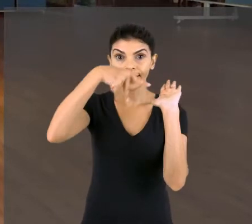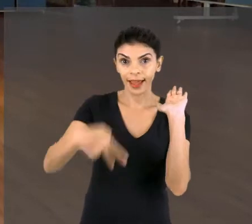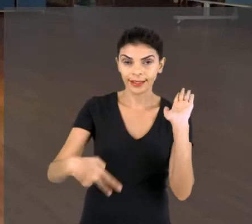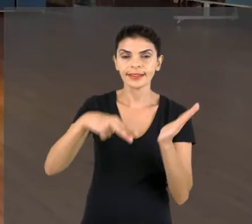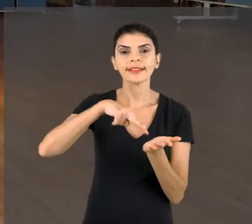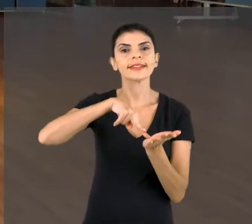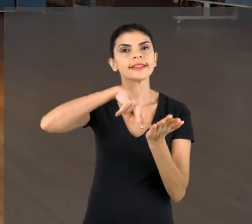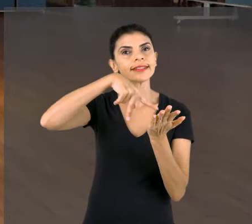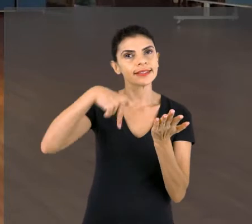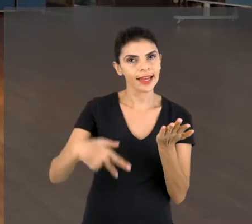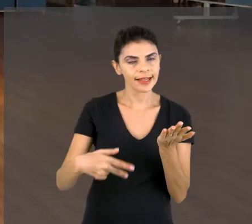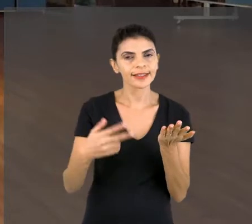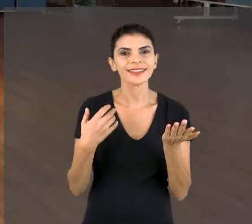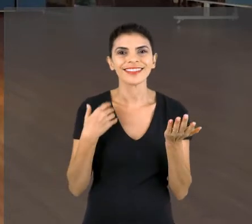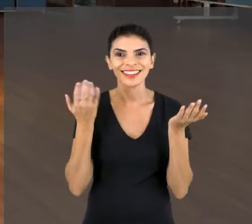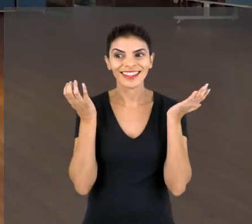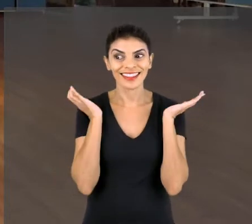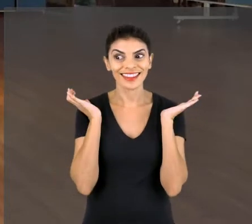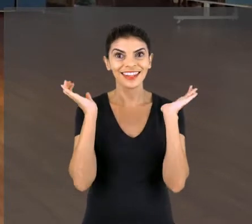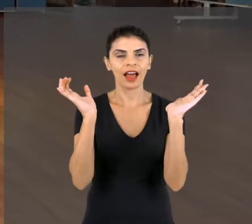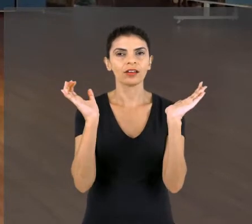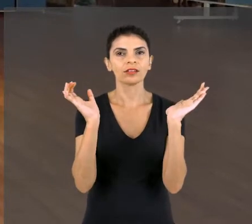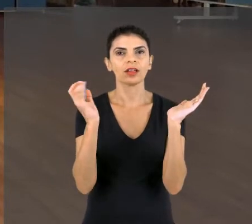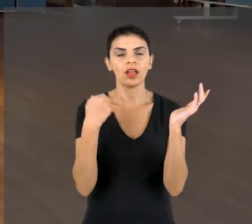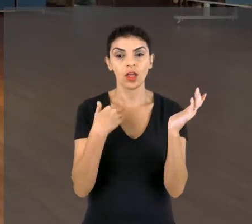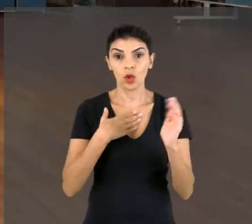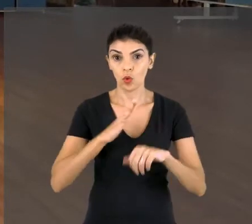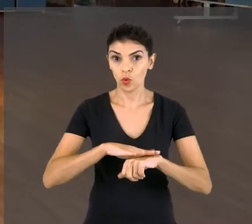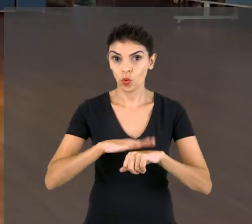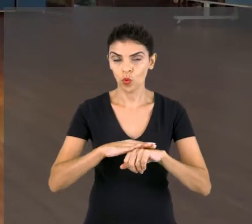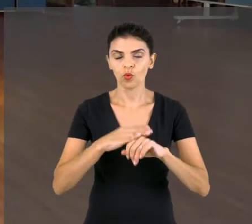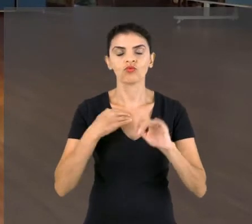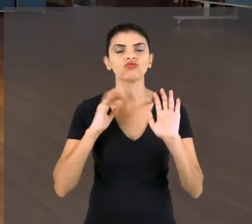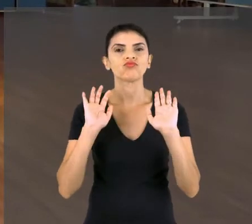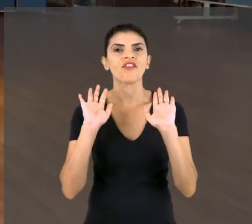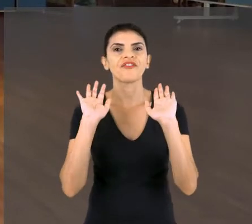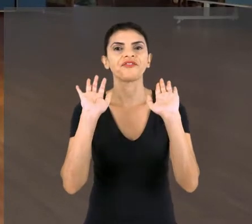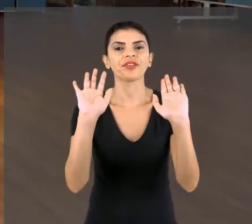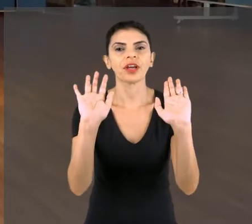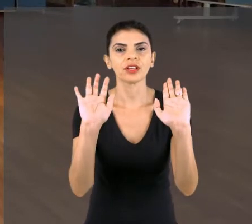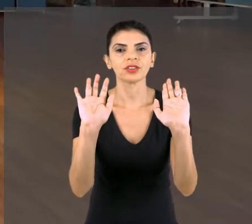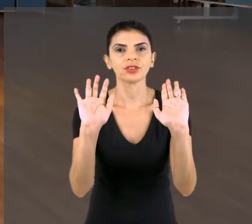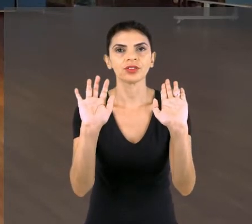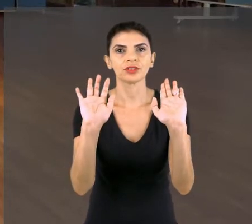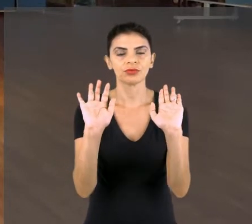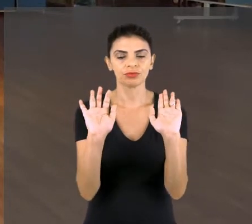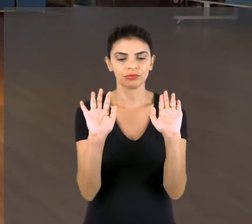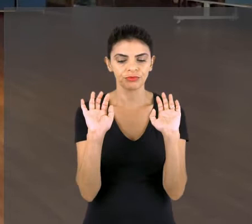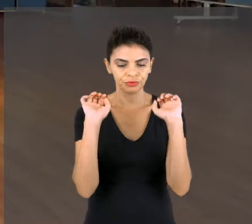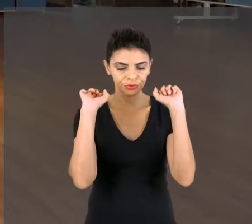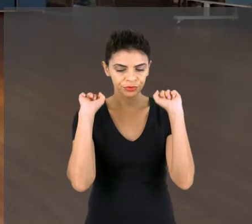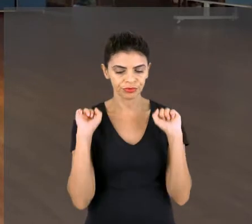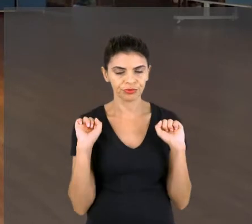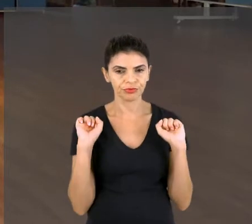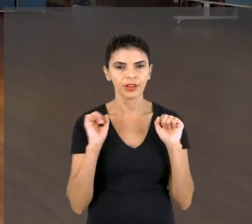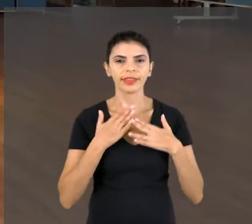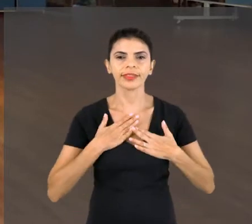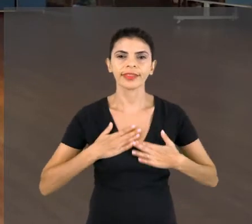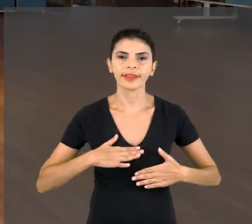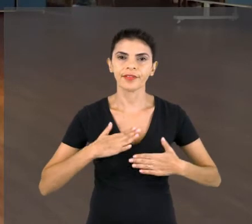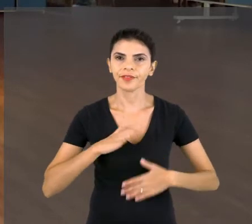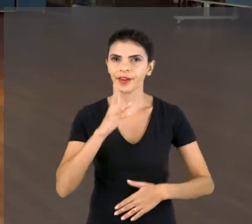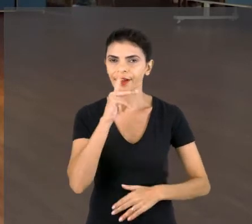descer, a minha intenção que foi para trás para subir, eu dou a intenção para frente da volante e venho voltando o braço